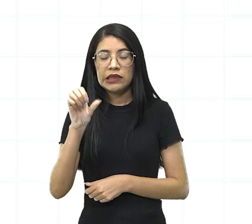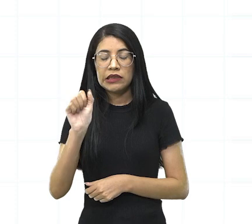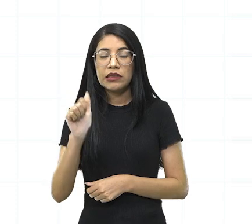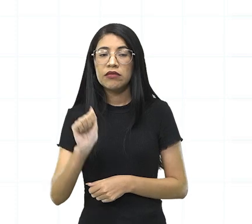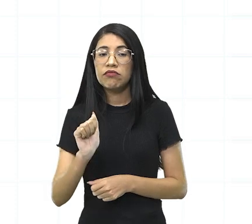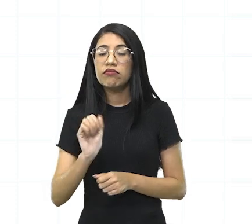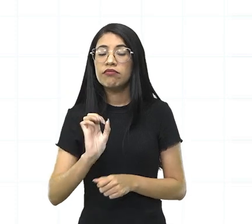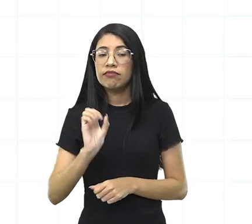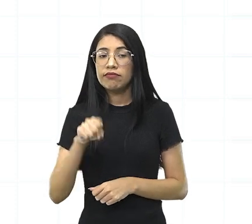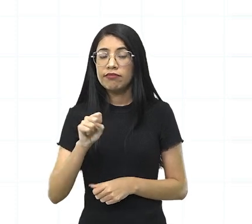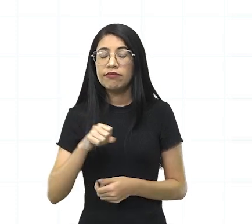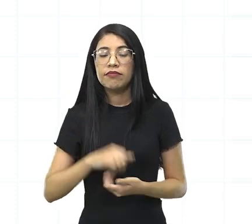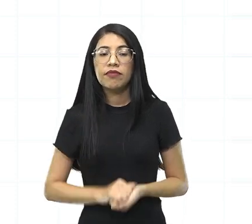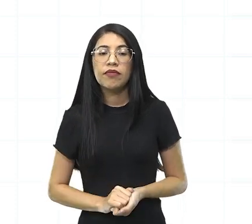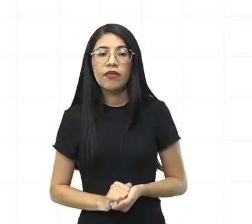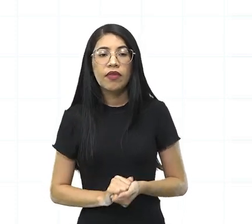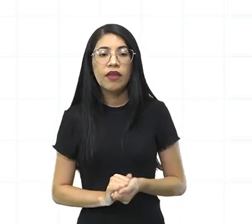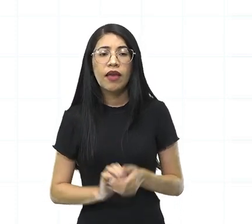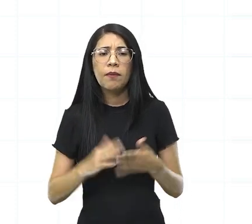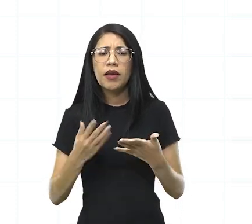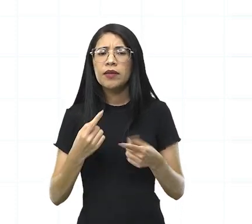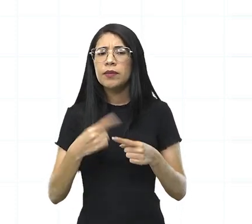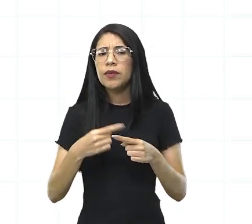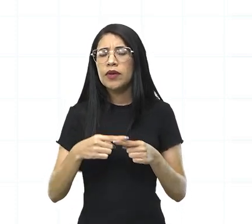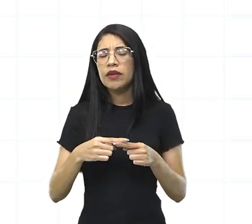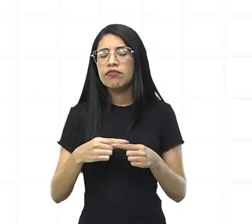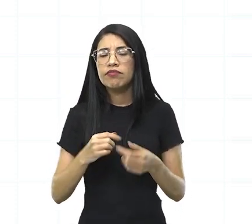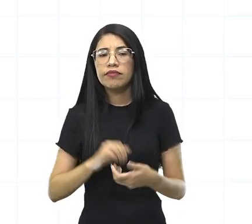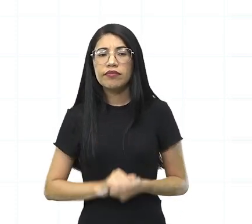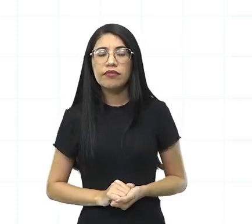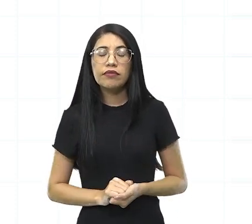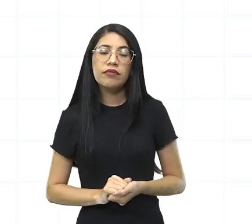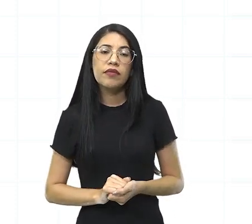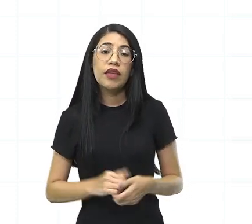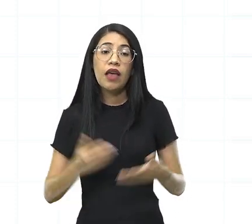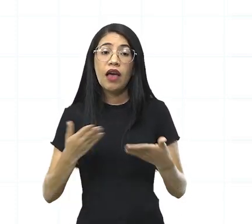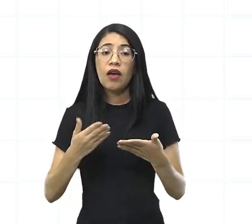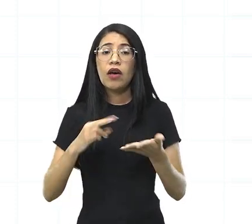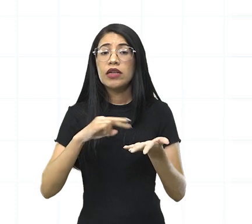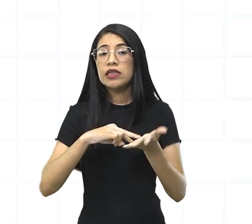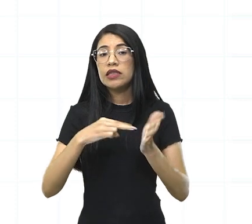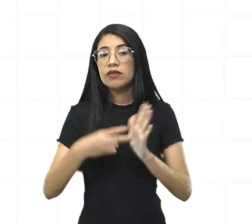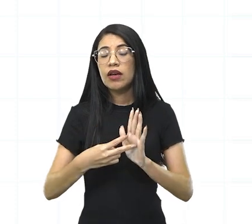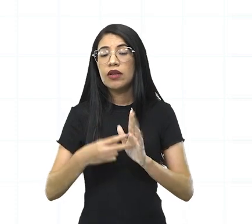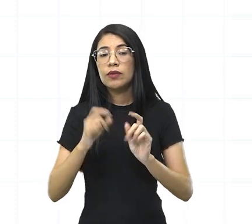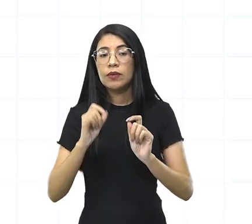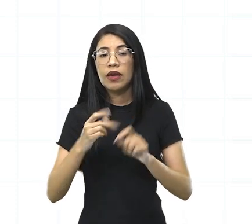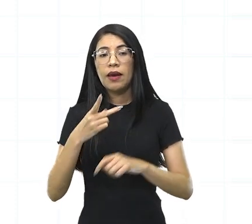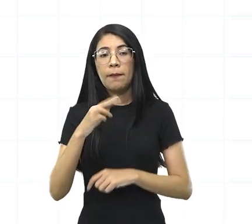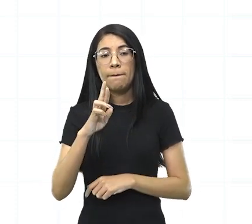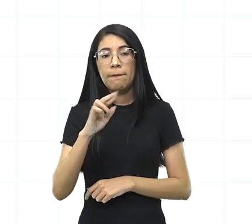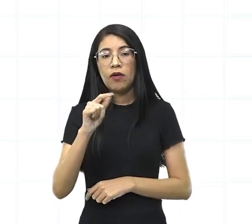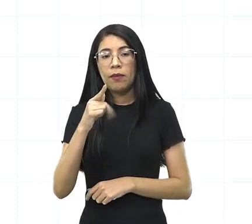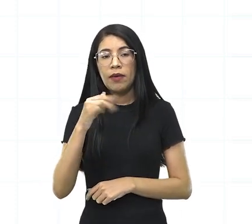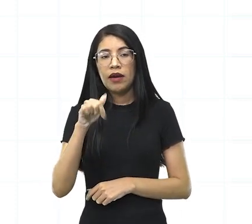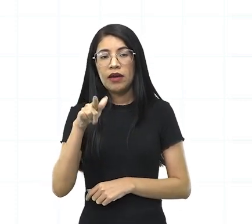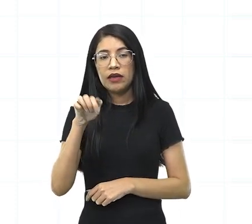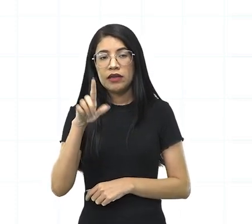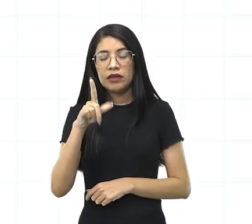propagandas, isso mesmo. Mas por que, professor? Nós vamos ver agora o que significa a propaganda. Olha